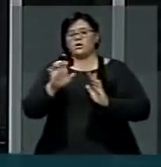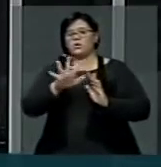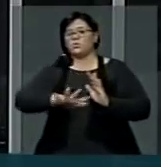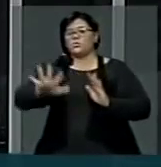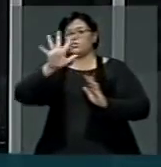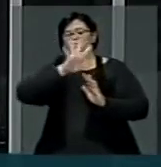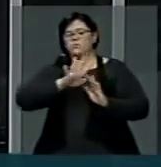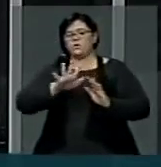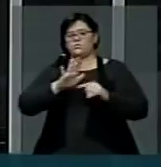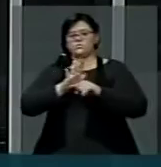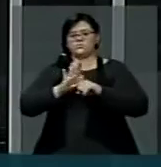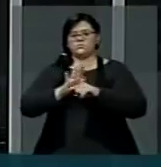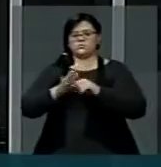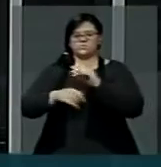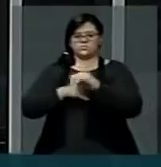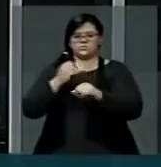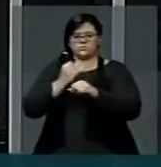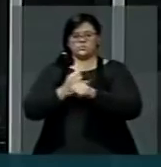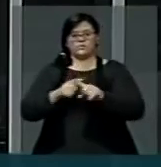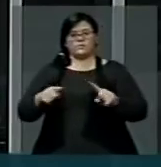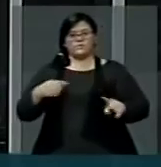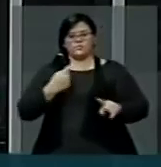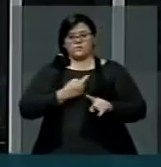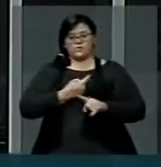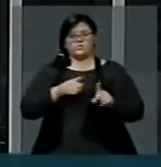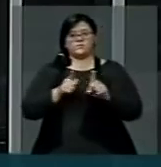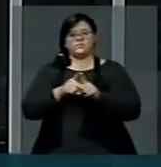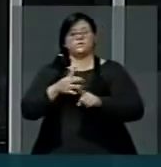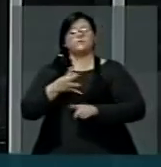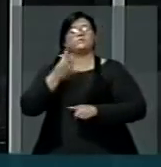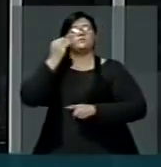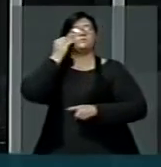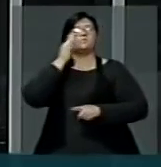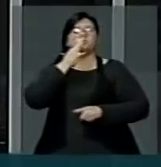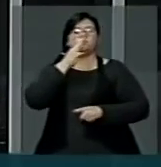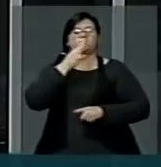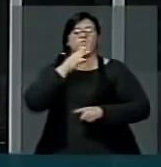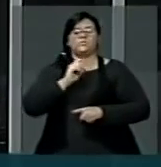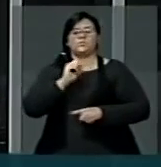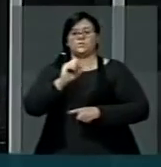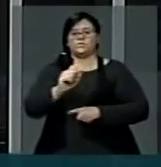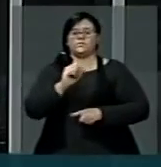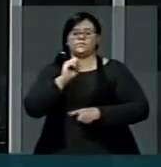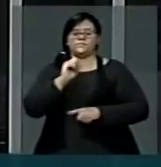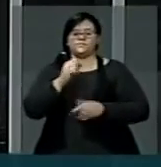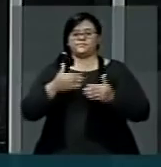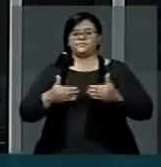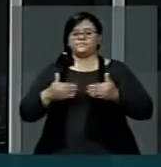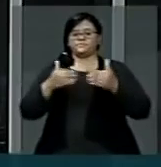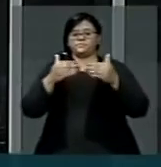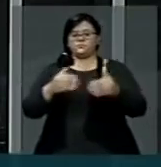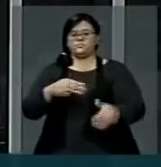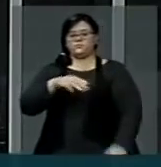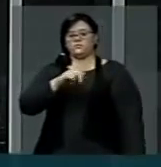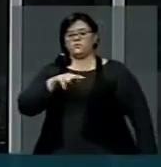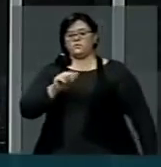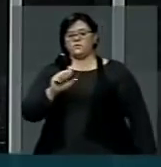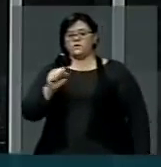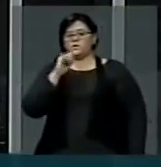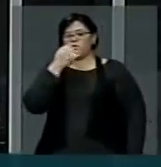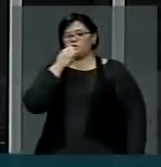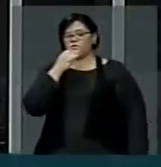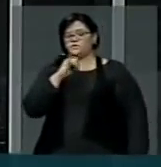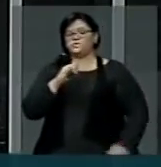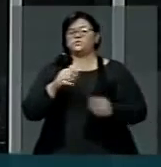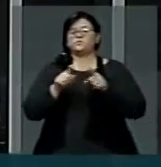Mais recentemente, tomamos conhecimento também que o Ministério das Minas e Energia foi alvo de espionagem